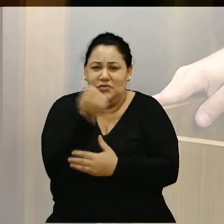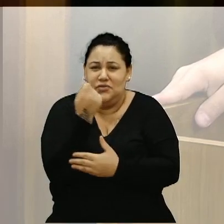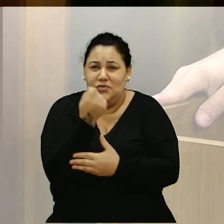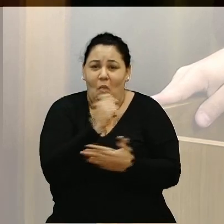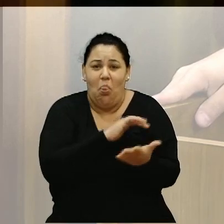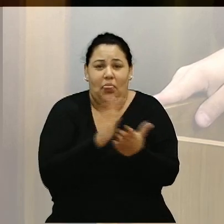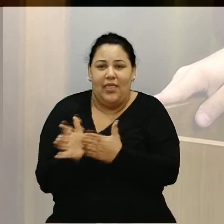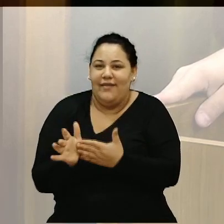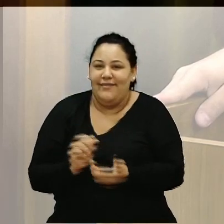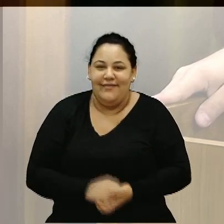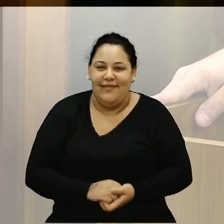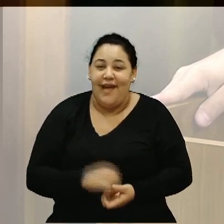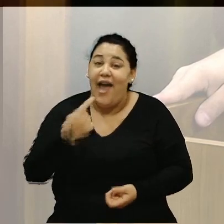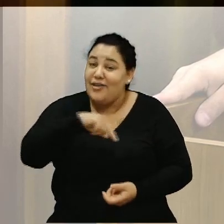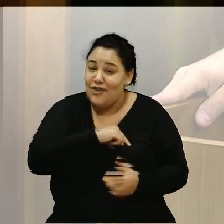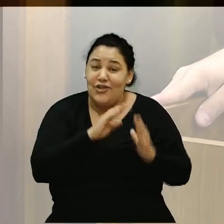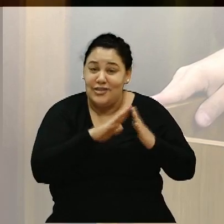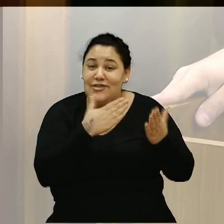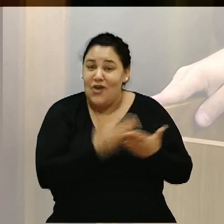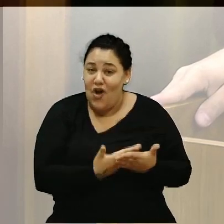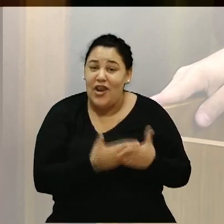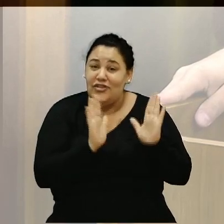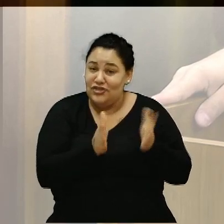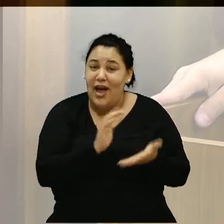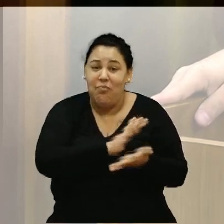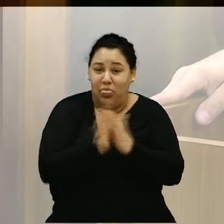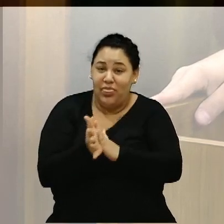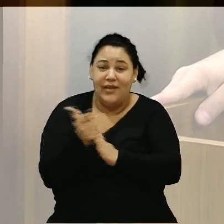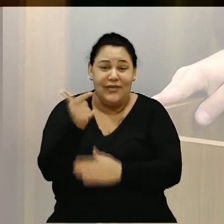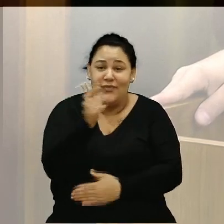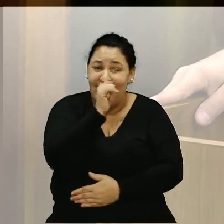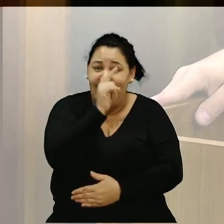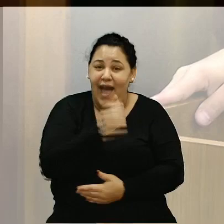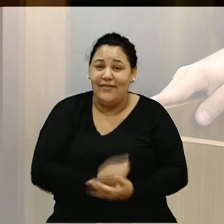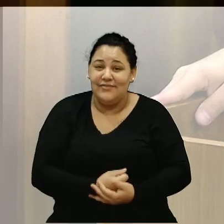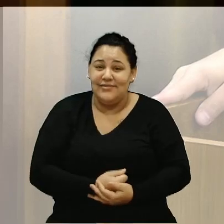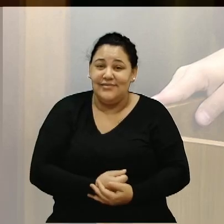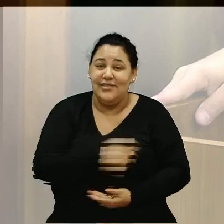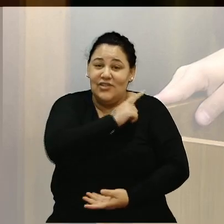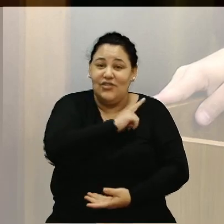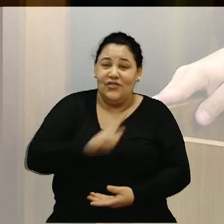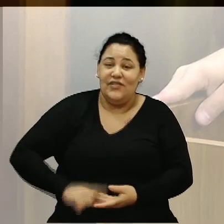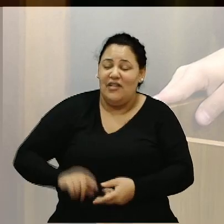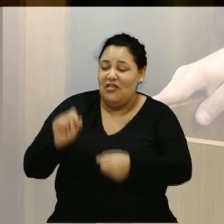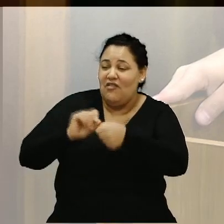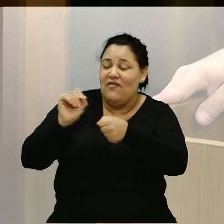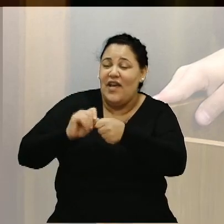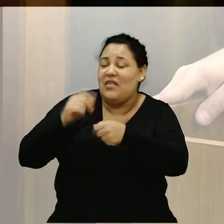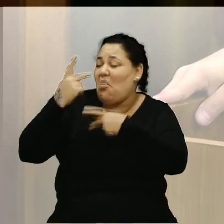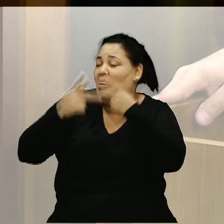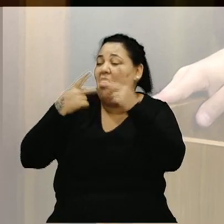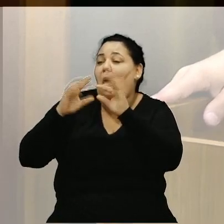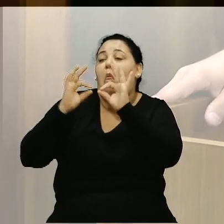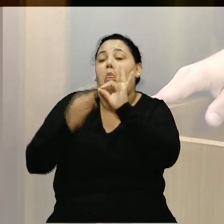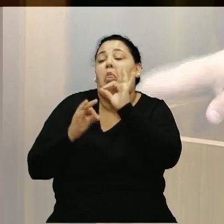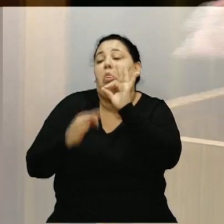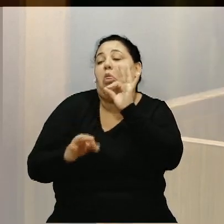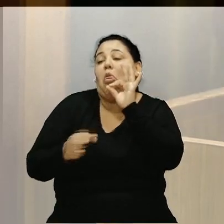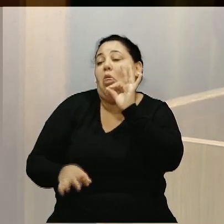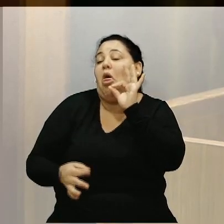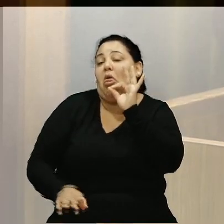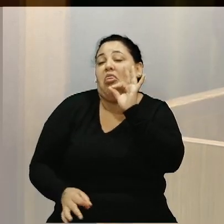Já estavam, né? Escola que não tem água. E o governador faz esse discursinho água com